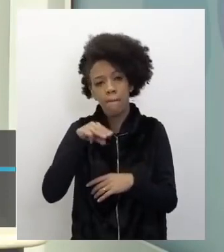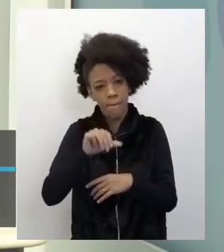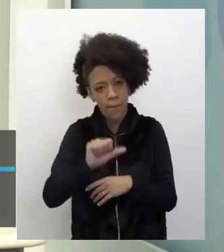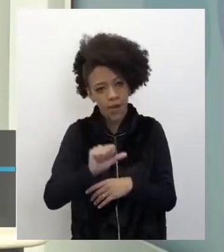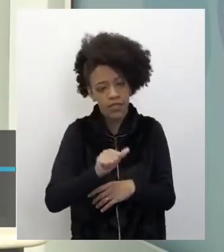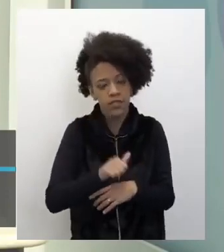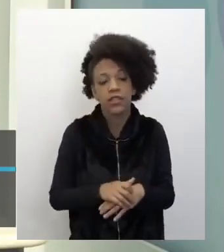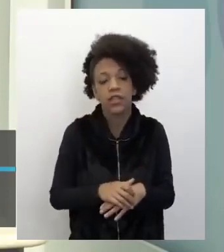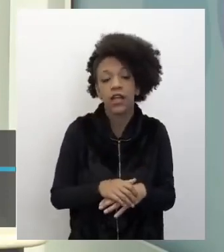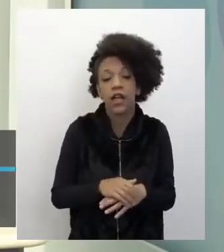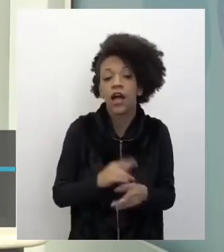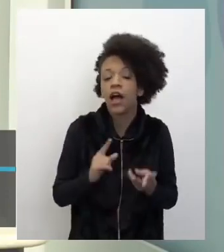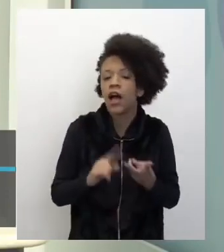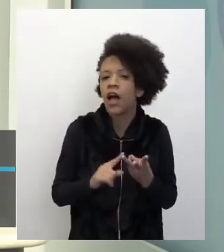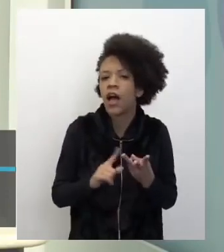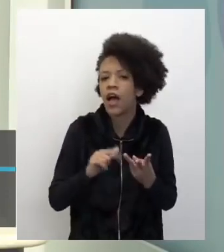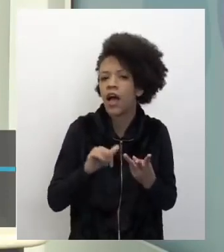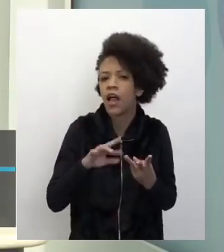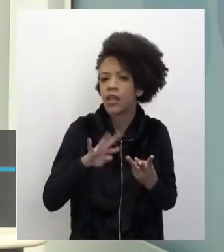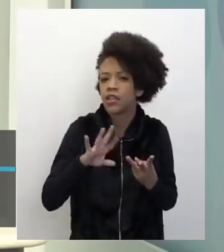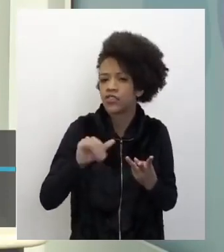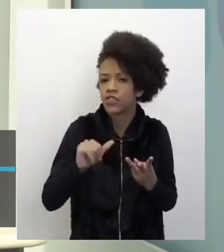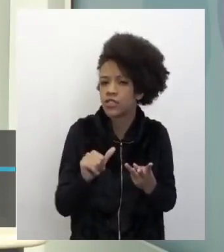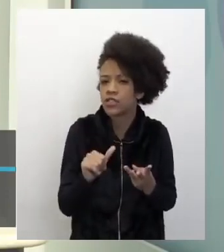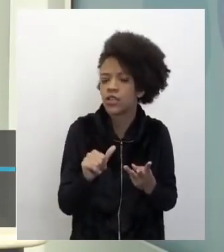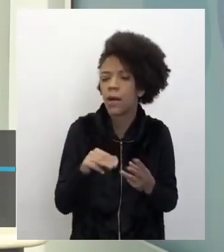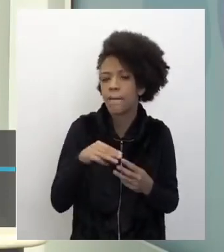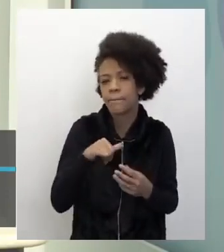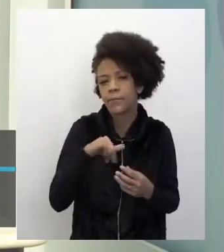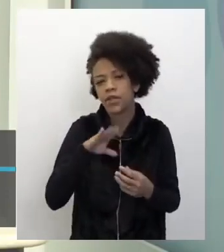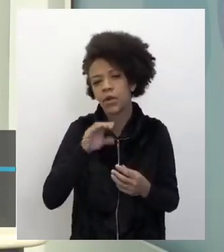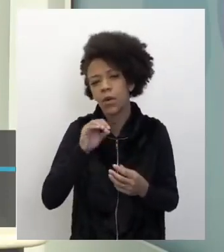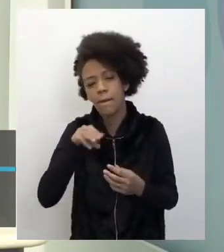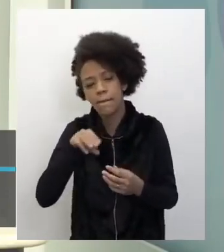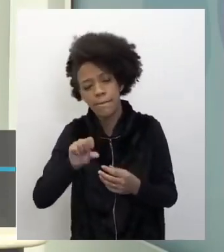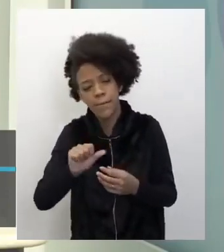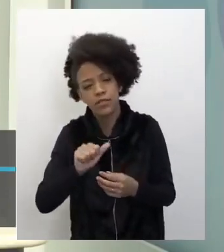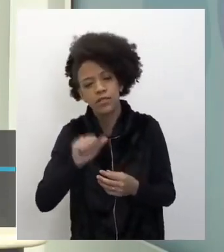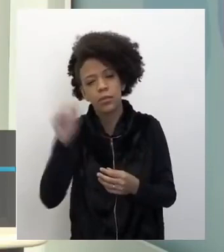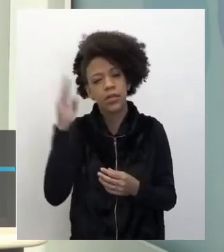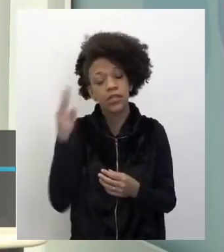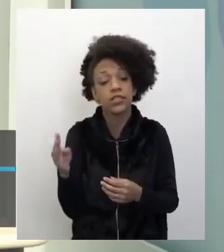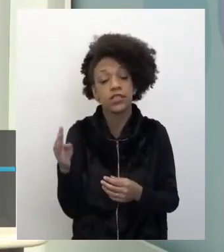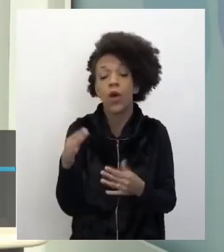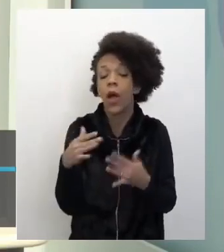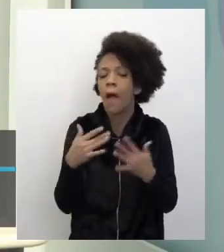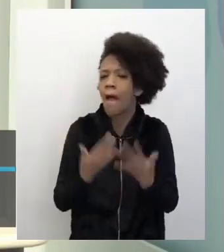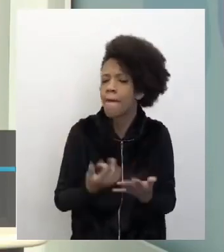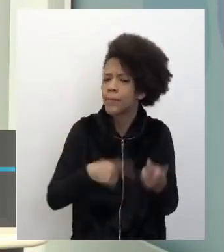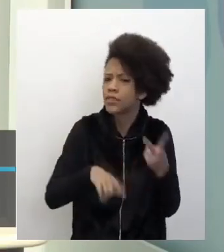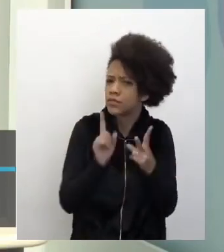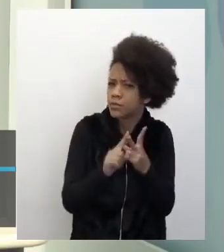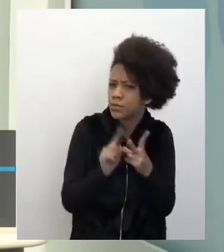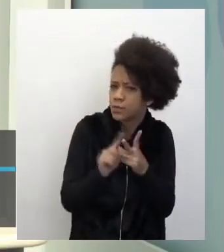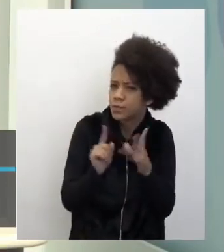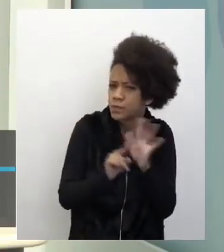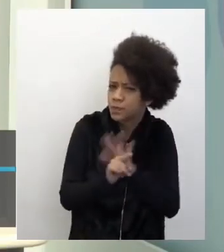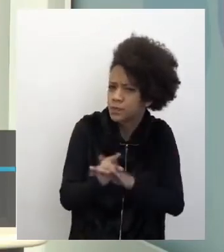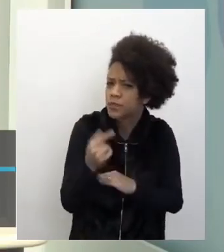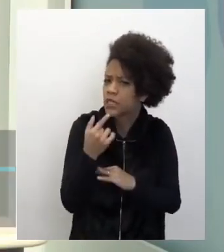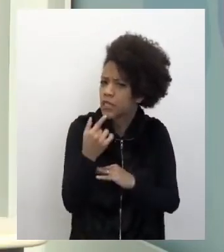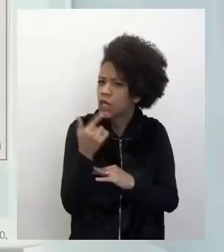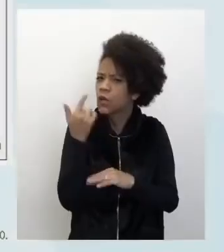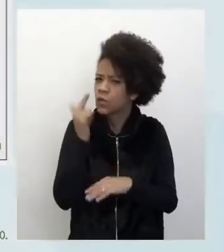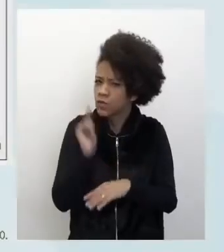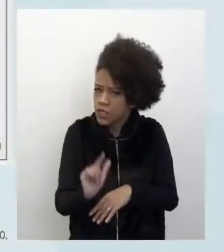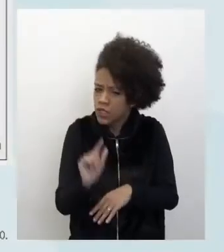inclusive, colocou biomas do Brasil, tá? Para a segunda questão, seria possível fazer a leitura do mapa sem a